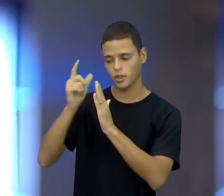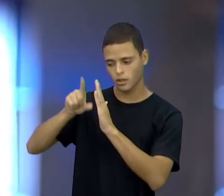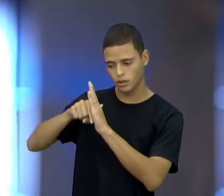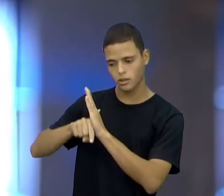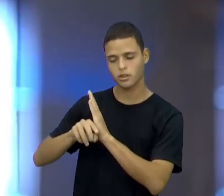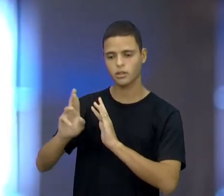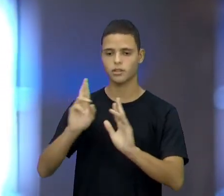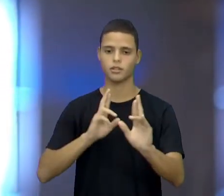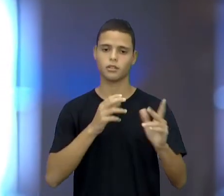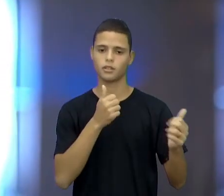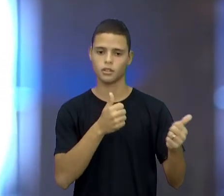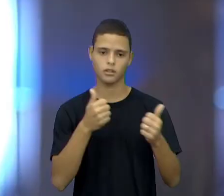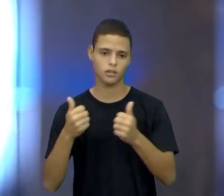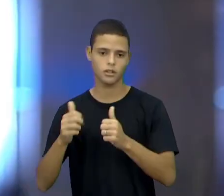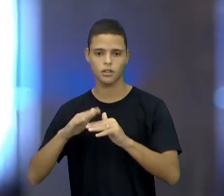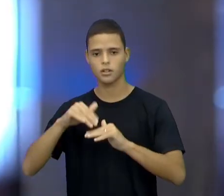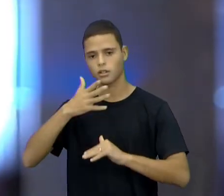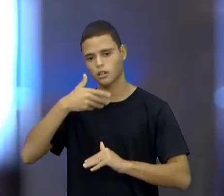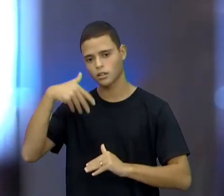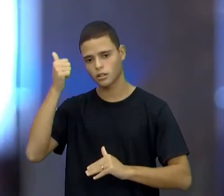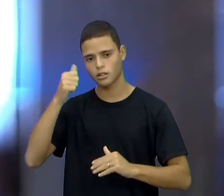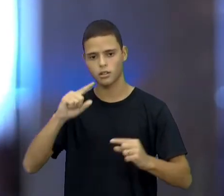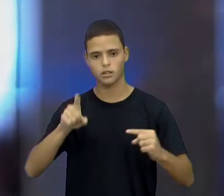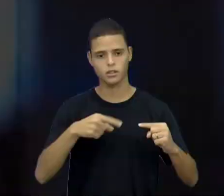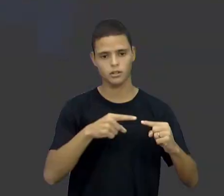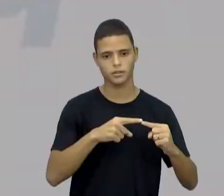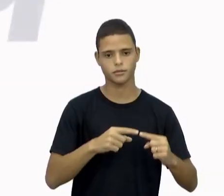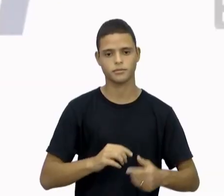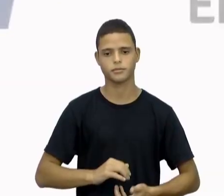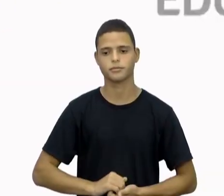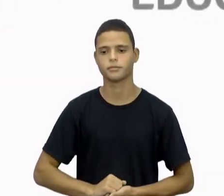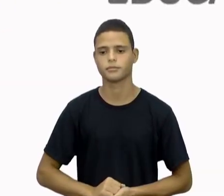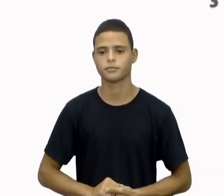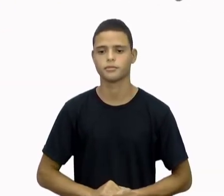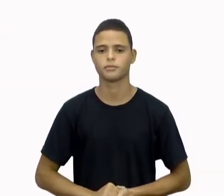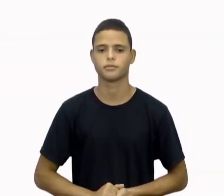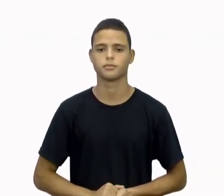dos resultados e com uma ótima relação custo-benefício.